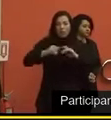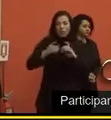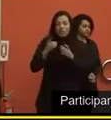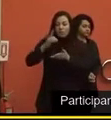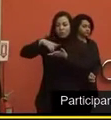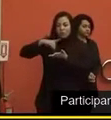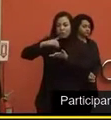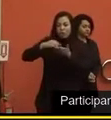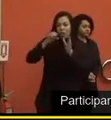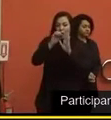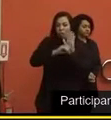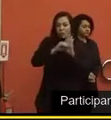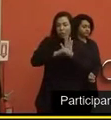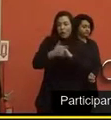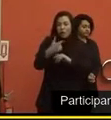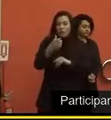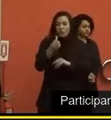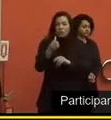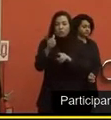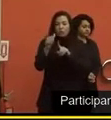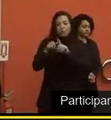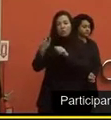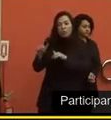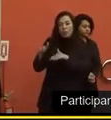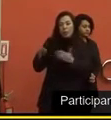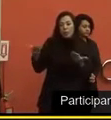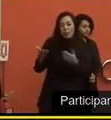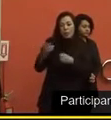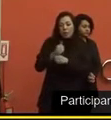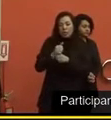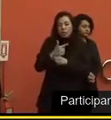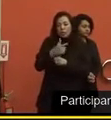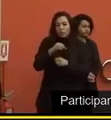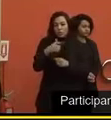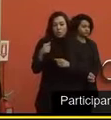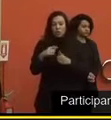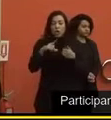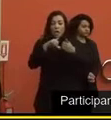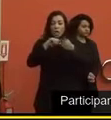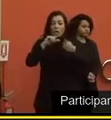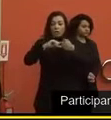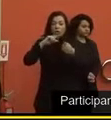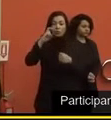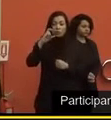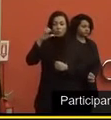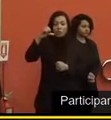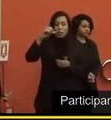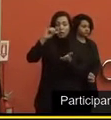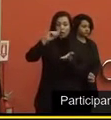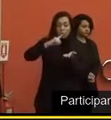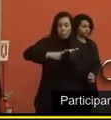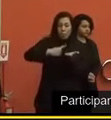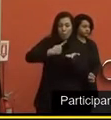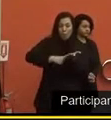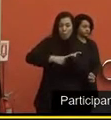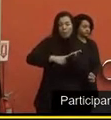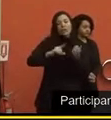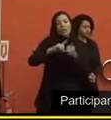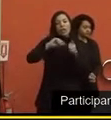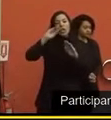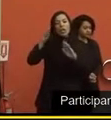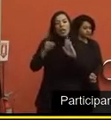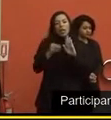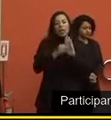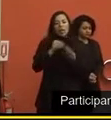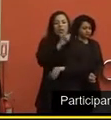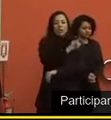de setembro deste ano. Em cumprimento ao disposto no artigo 59, parágrafo 1º, da Lei Complementar